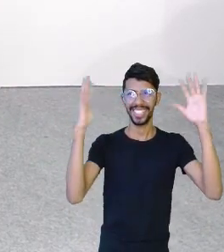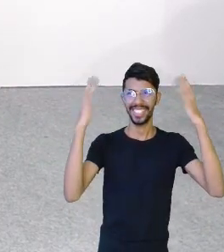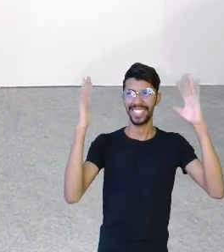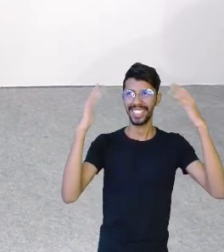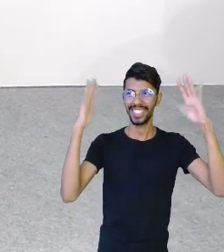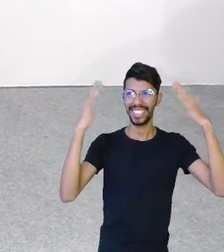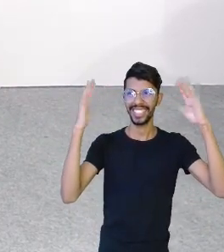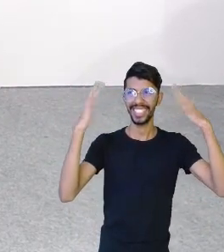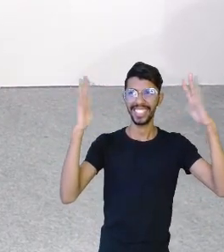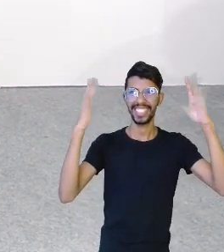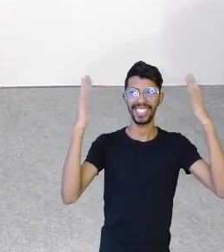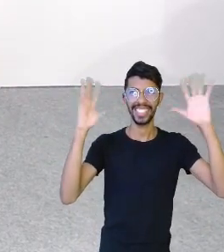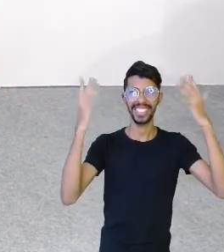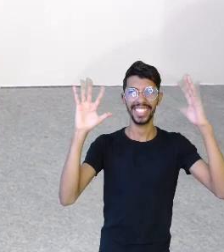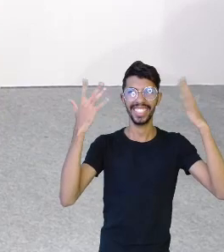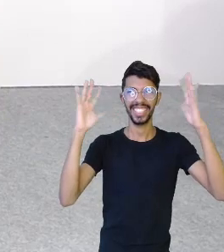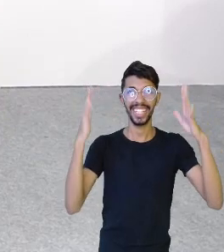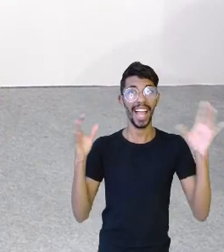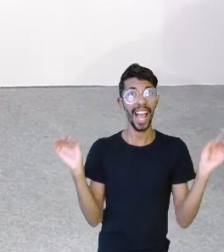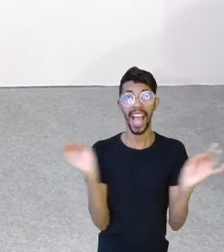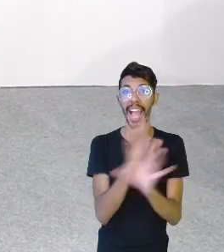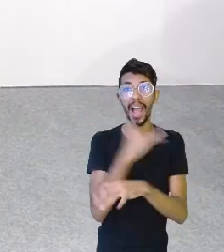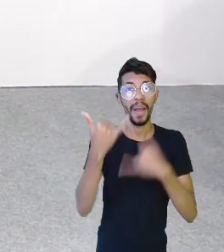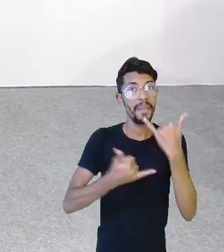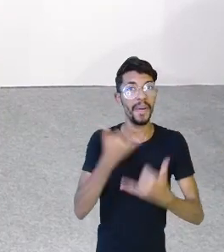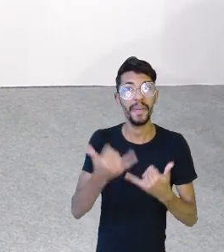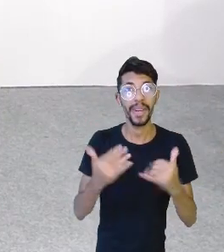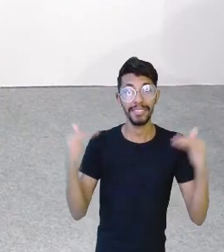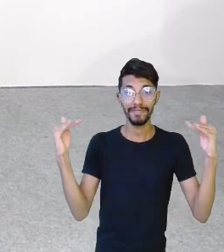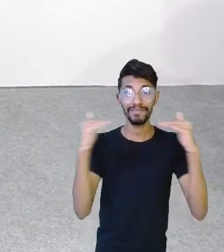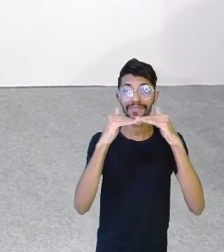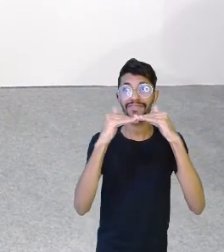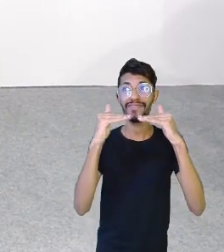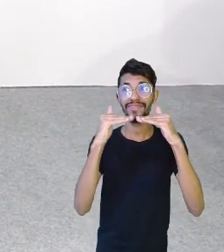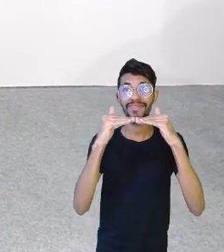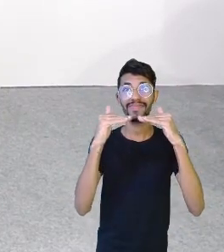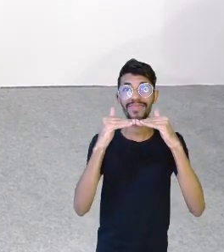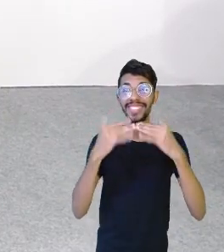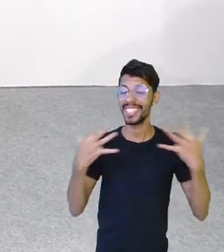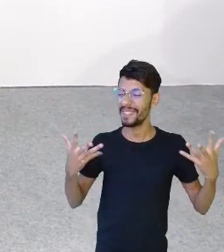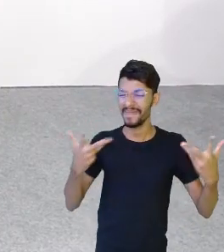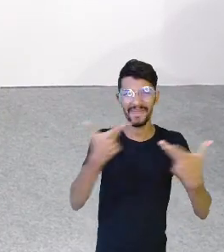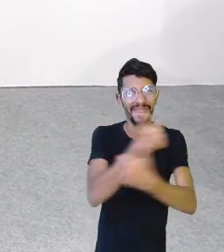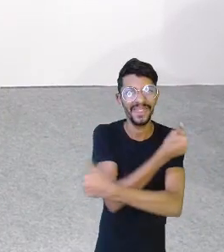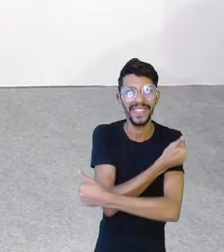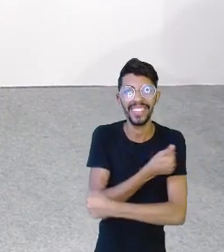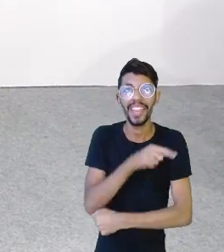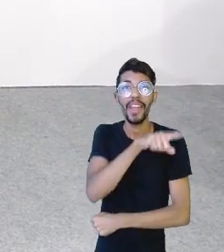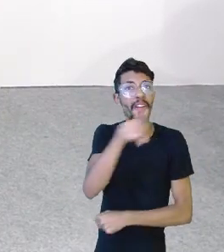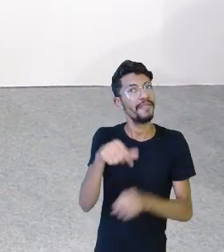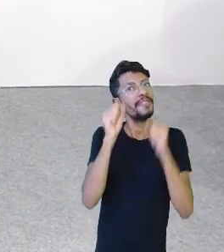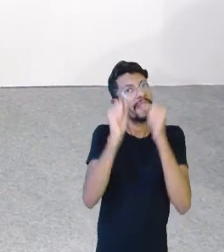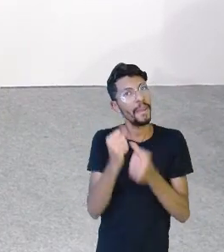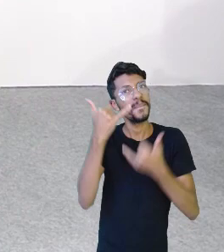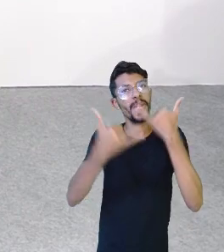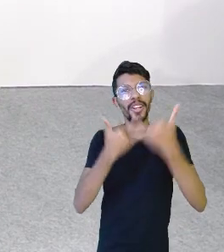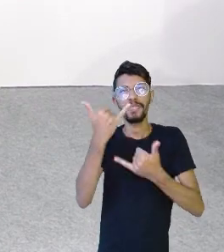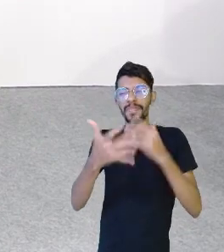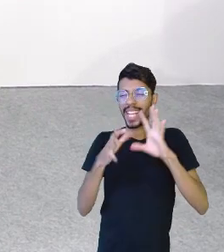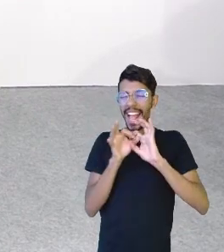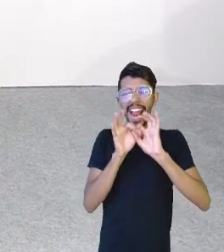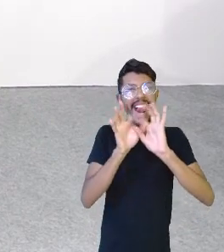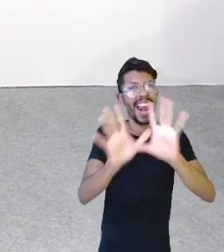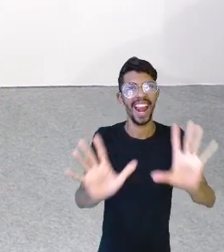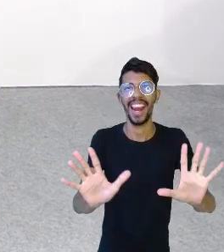meninas, correto? O jogo terminou empatado. Que maravilha! Vocês podem brincar à